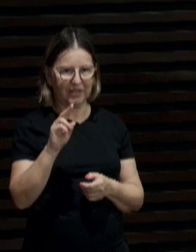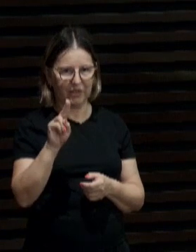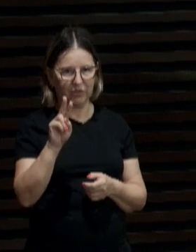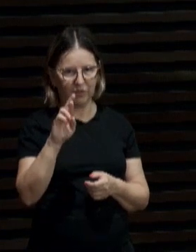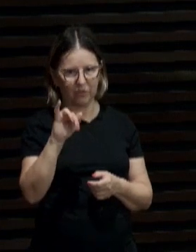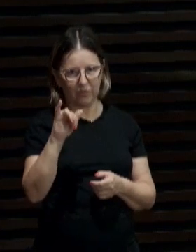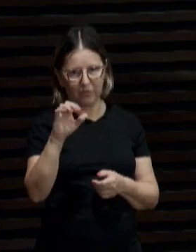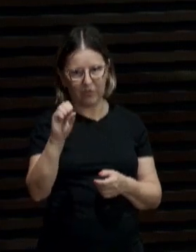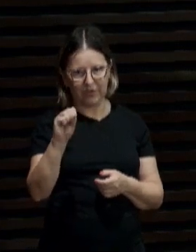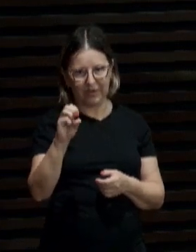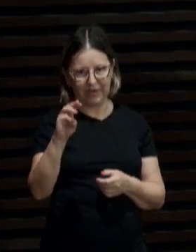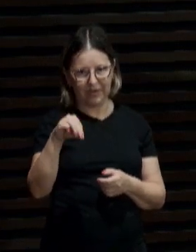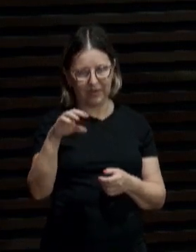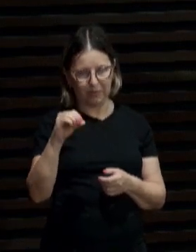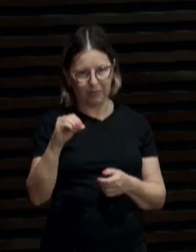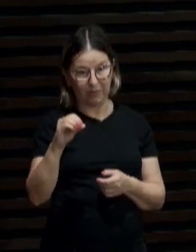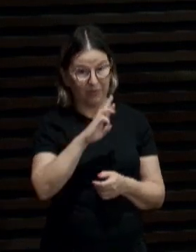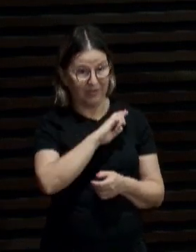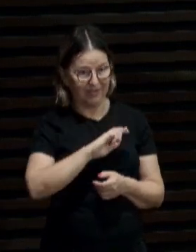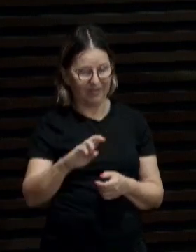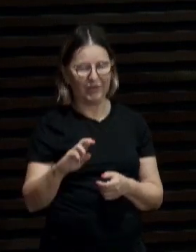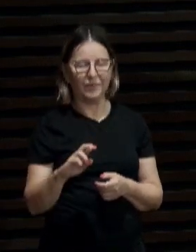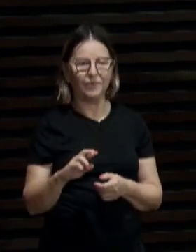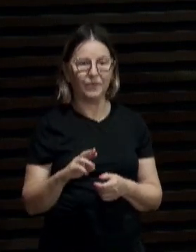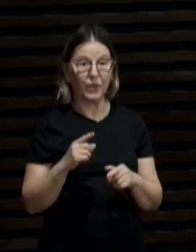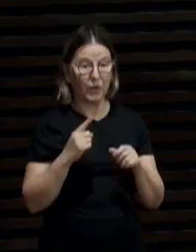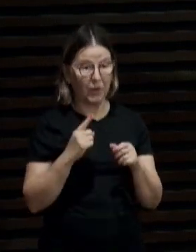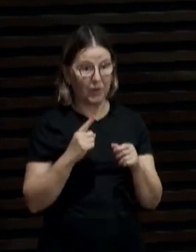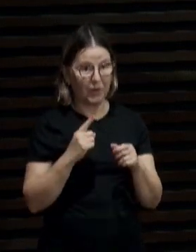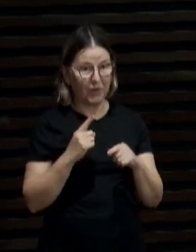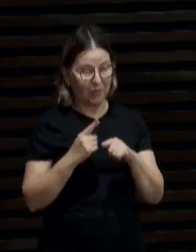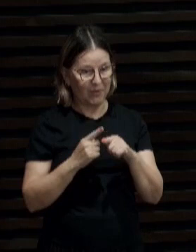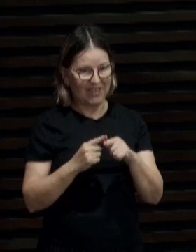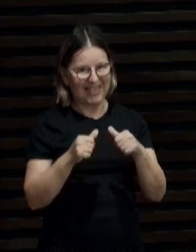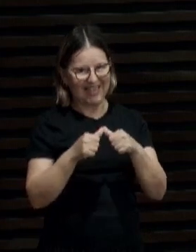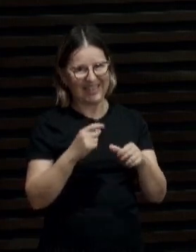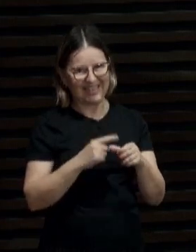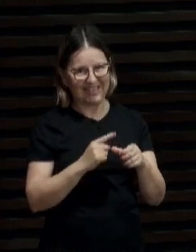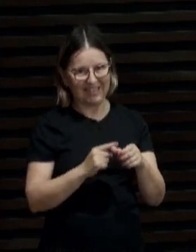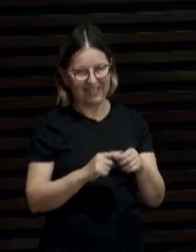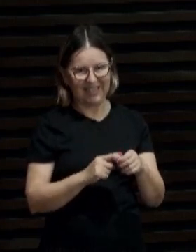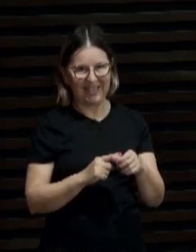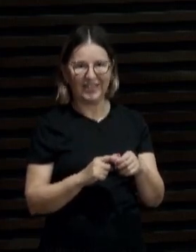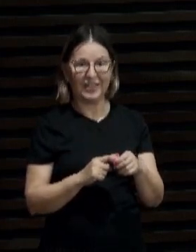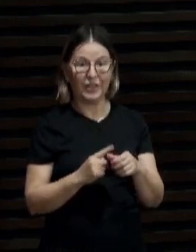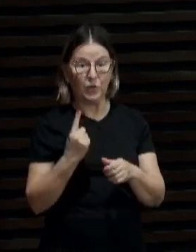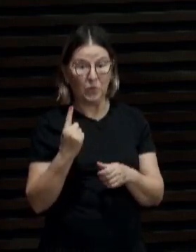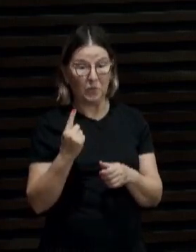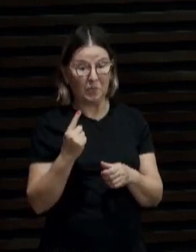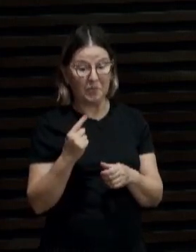um templo que era considerado uma das maravilhas da antiguidade, das 7 maravilhas da antiguidade, que era o